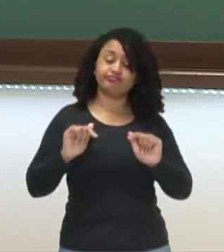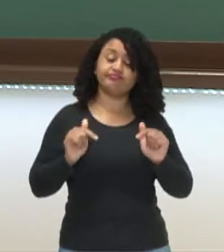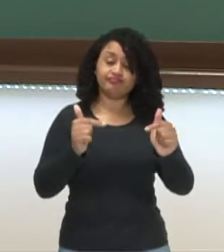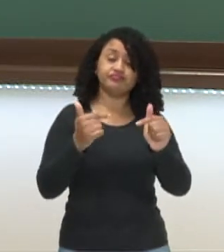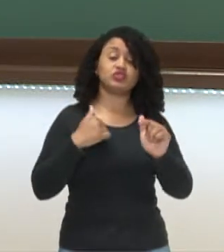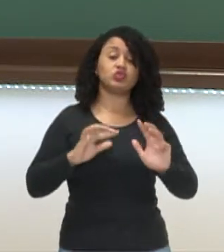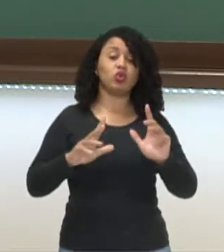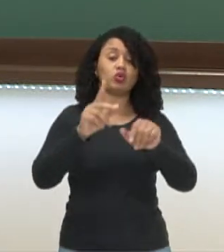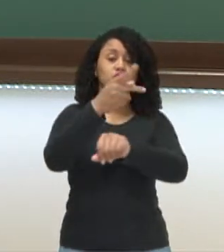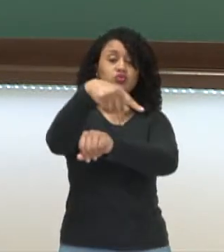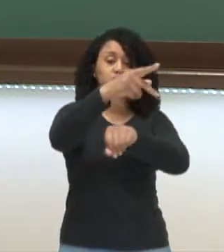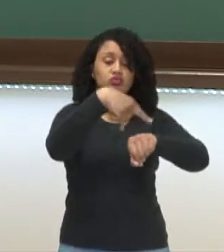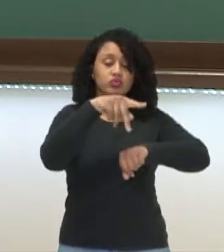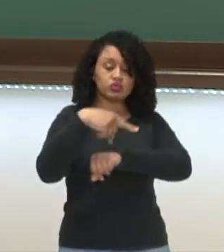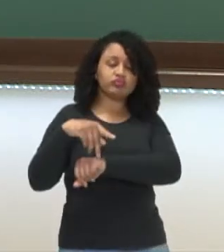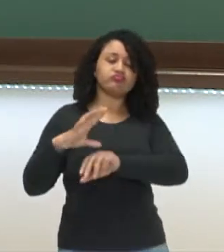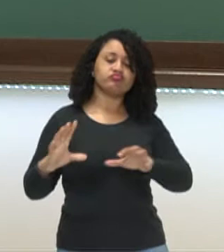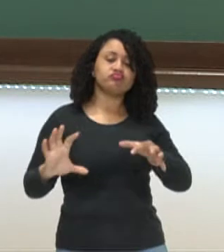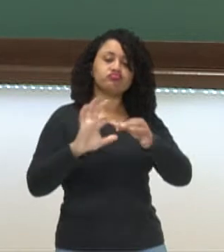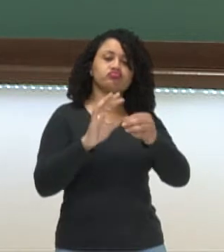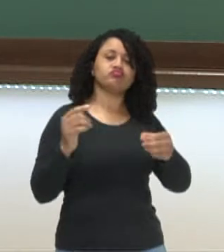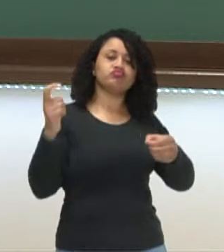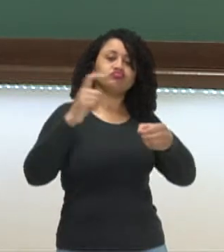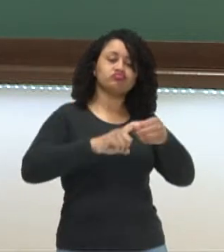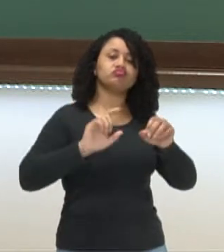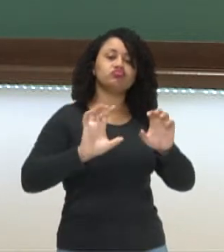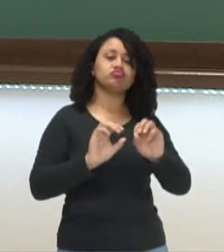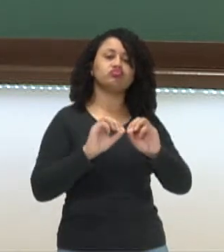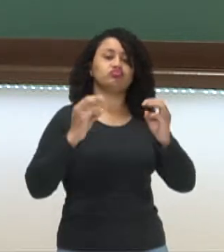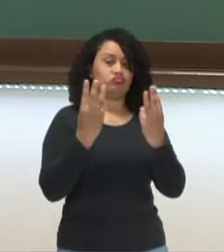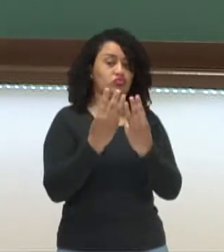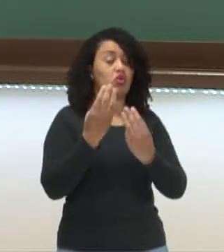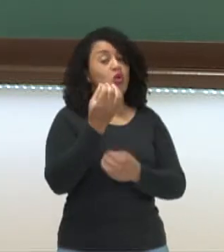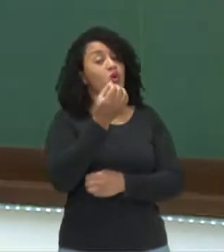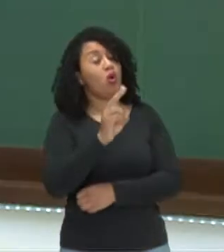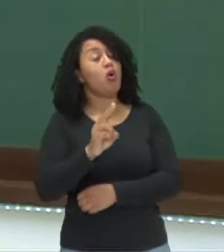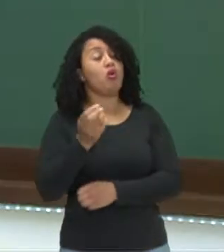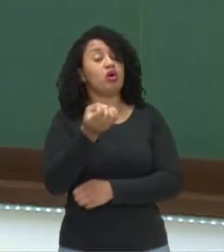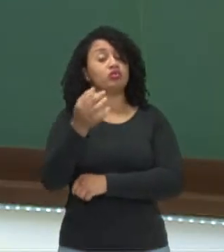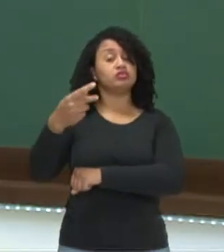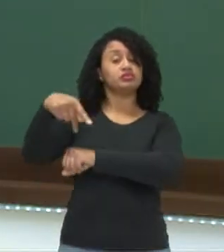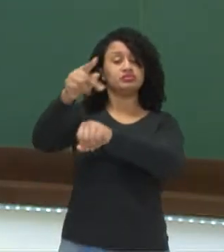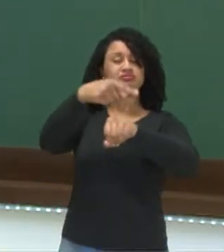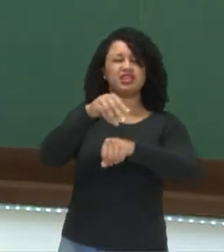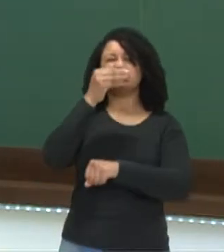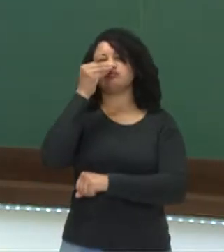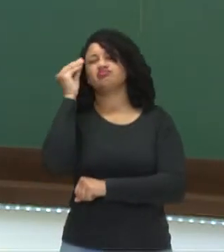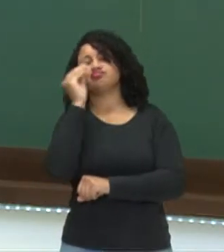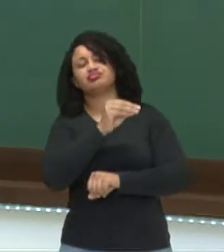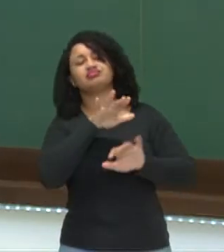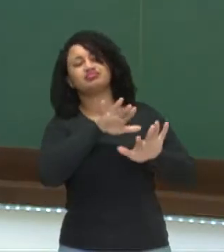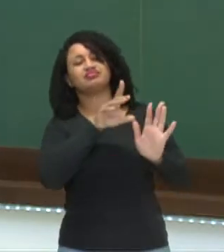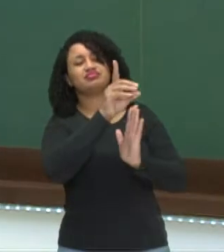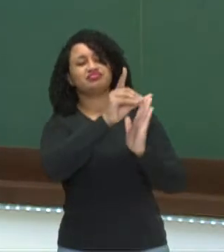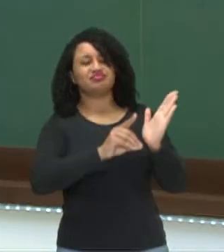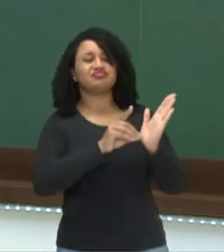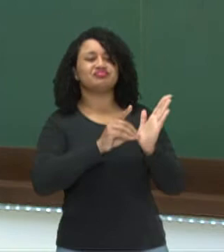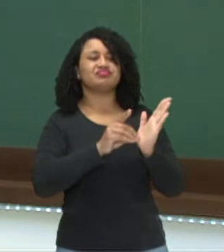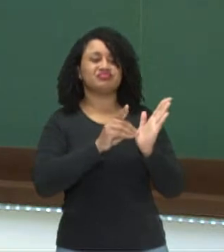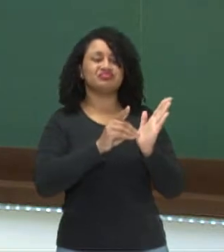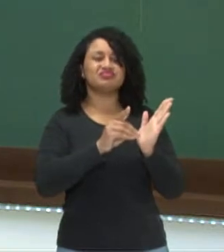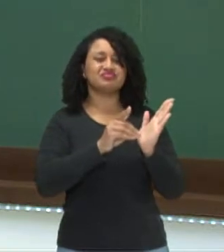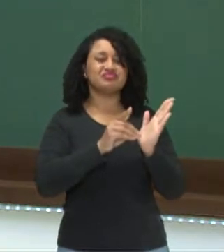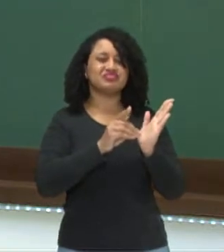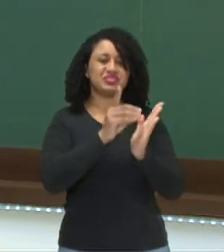todos os países que fazem parte da Organização das Nações Unidas ou muitos deles ignoram parte